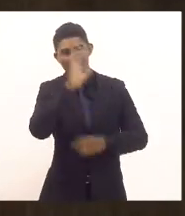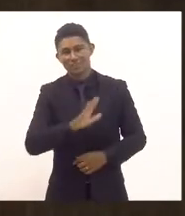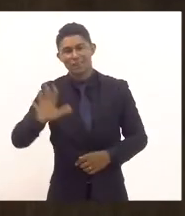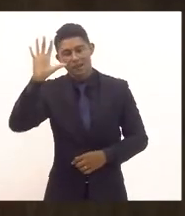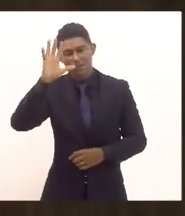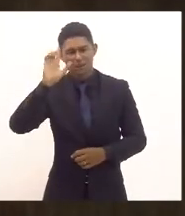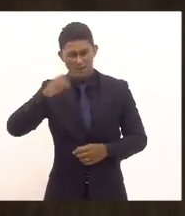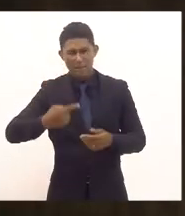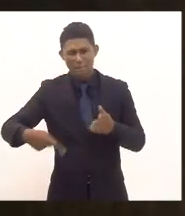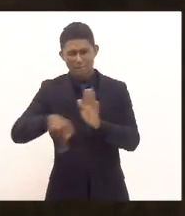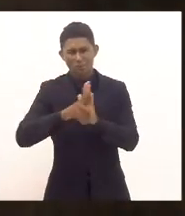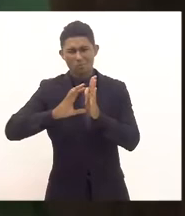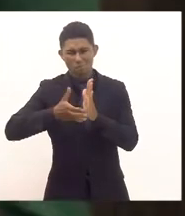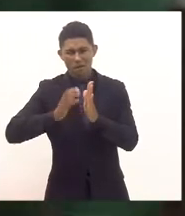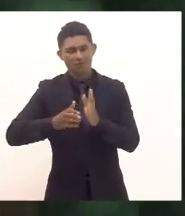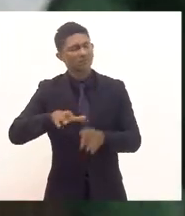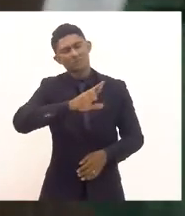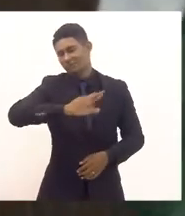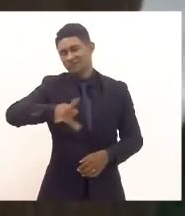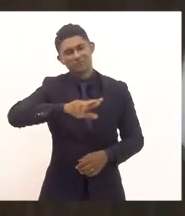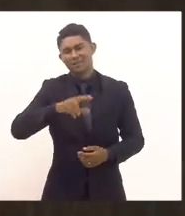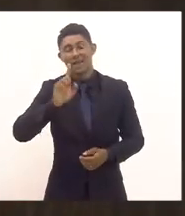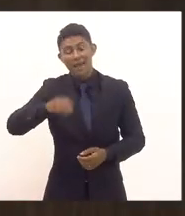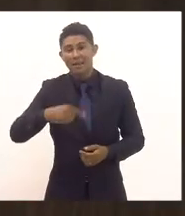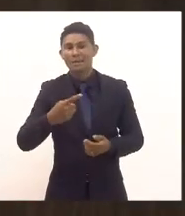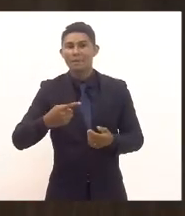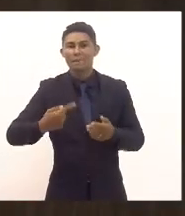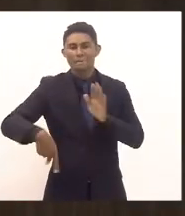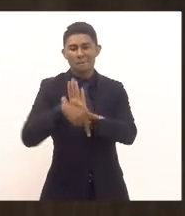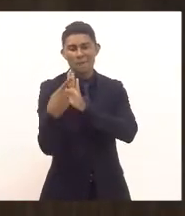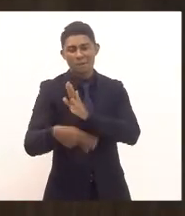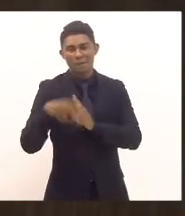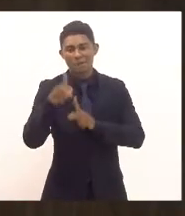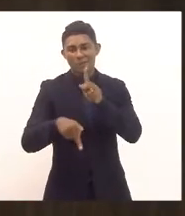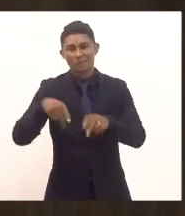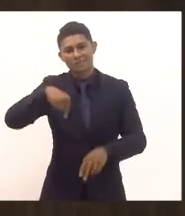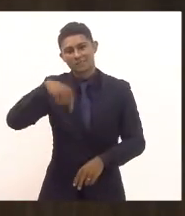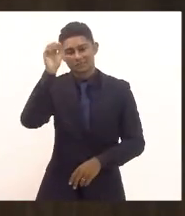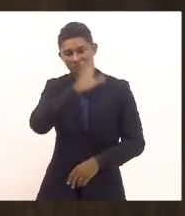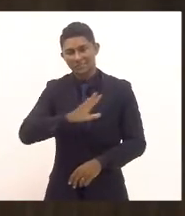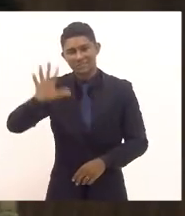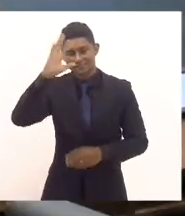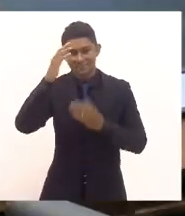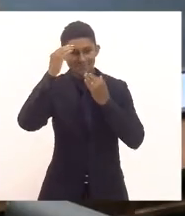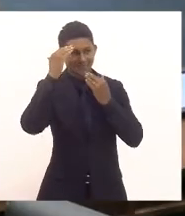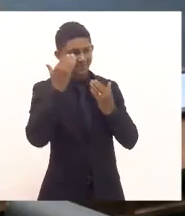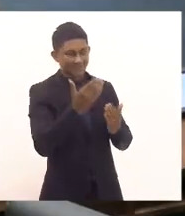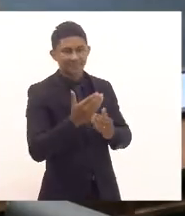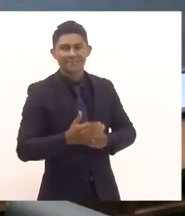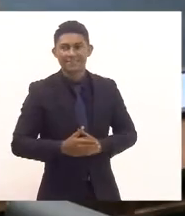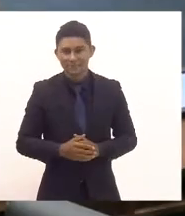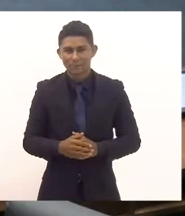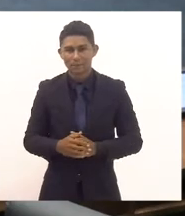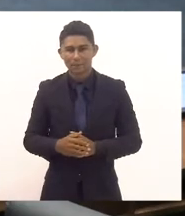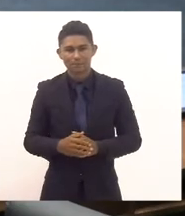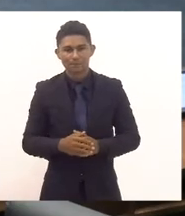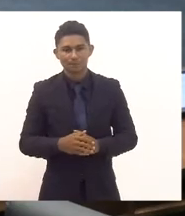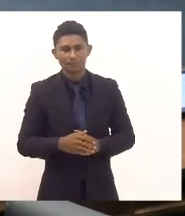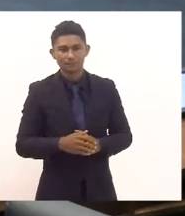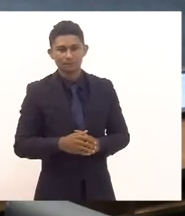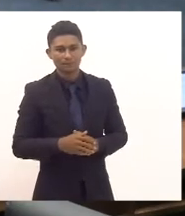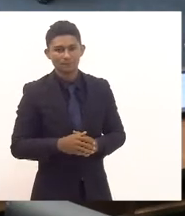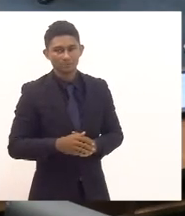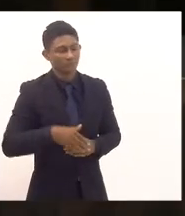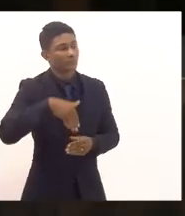partidos a Rádio Nacional é patrimônio do povo brasileiro ligado apresenta para declarar o voto Deputado aquela Jordão